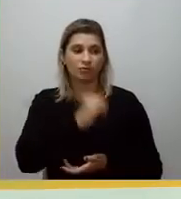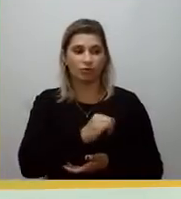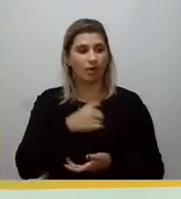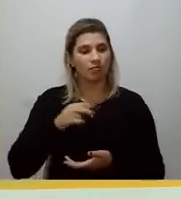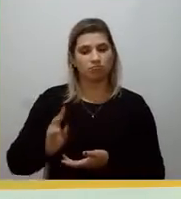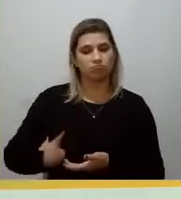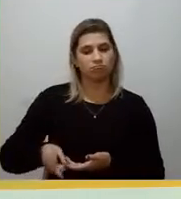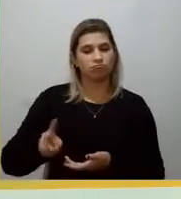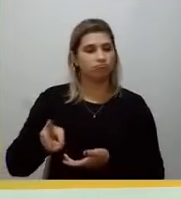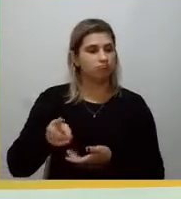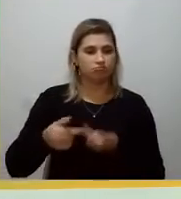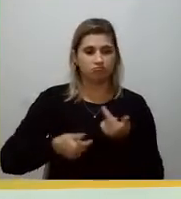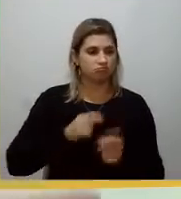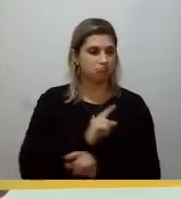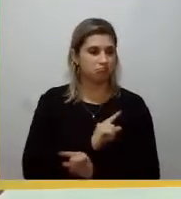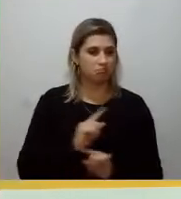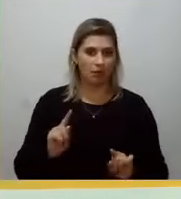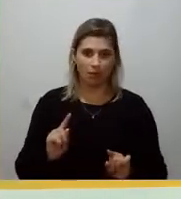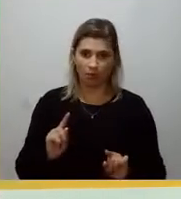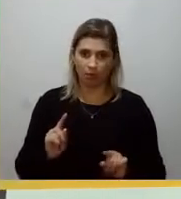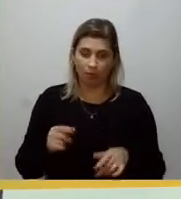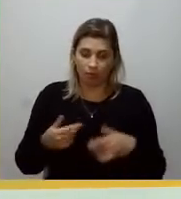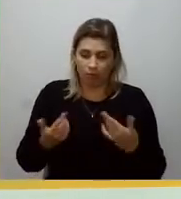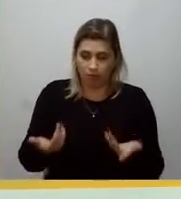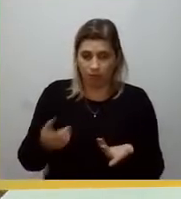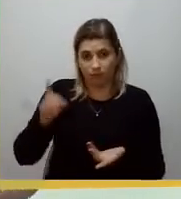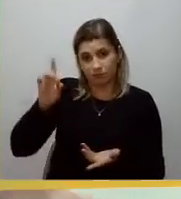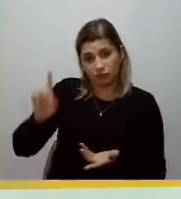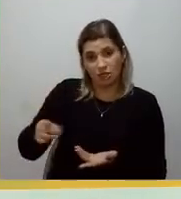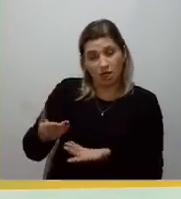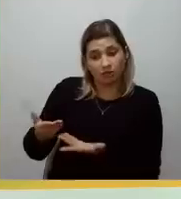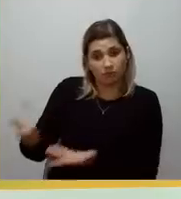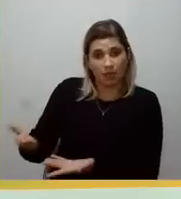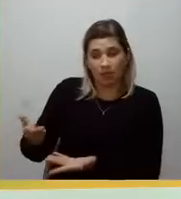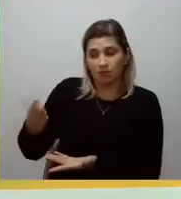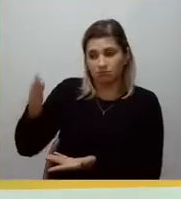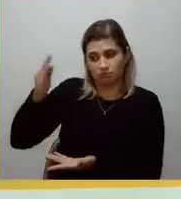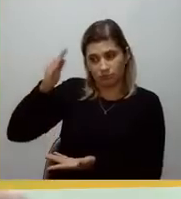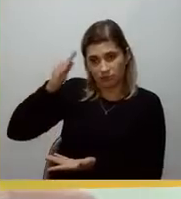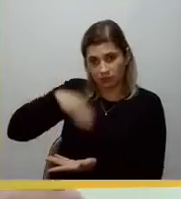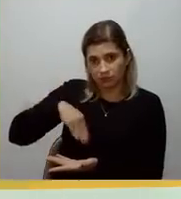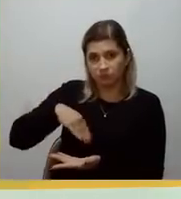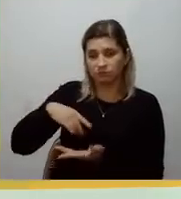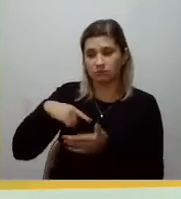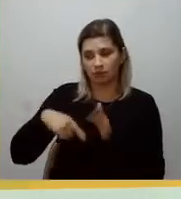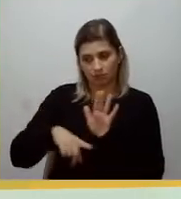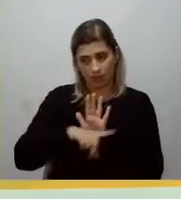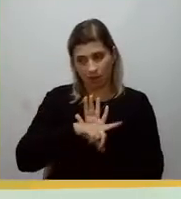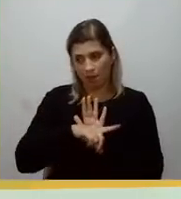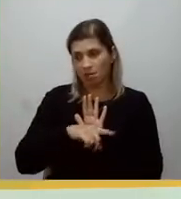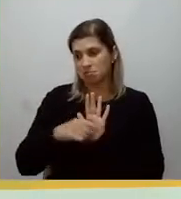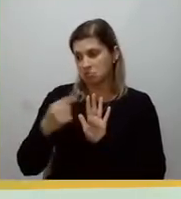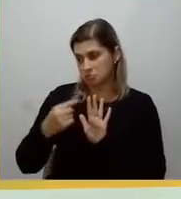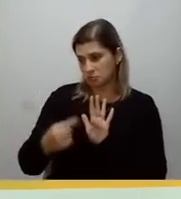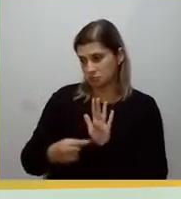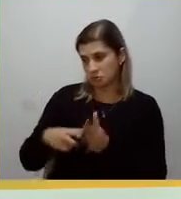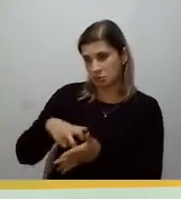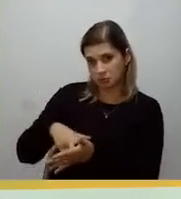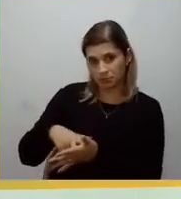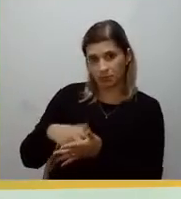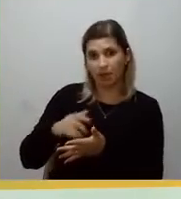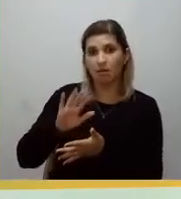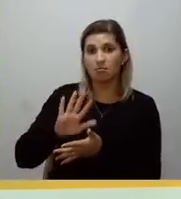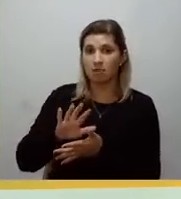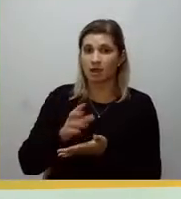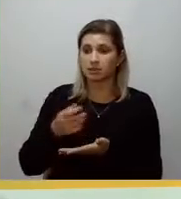Absolutamente isto. E é um direito deles fazer a desistência, com as penalidades da lei. A partir daí, você precisa continuar recolhendo o lixo no